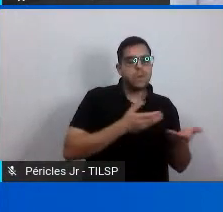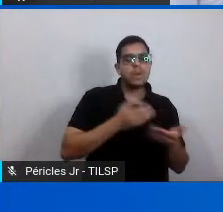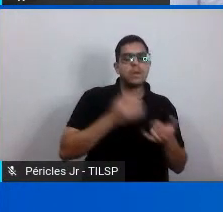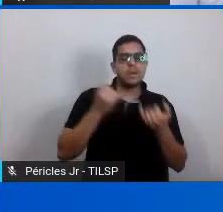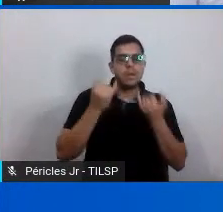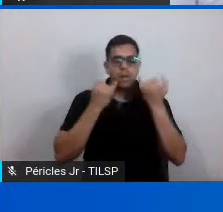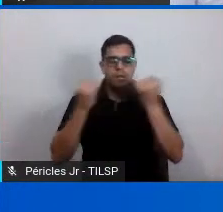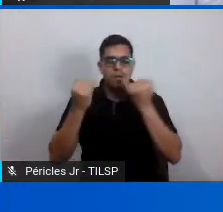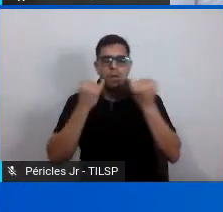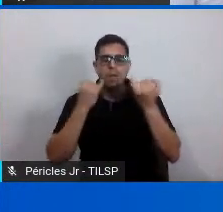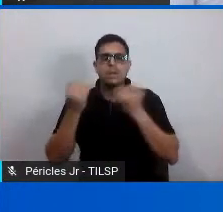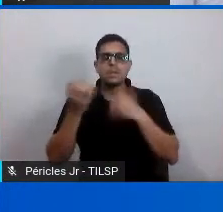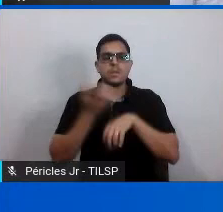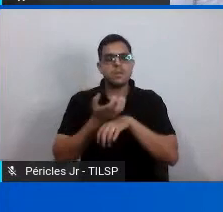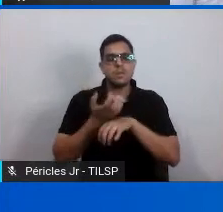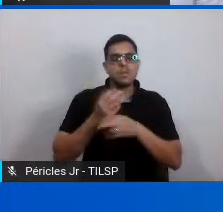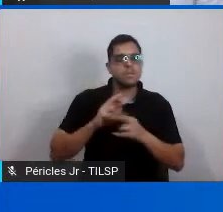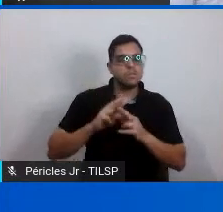gentileza